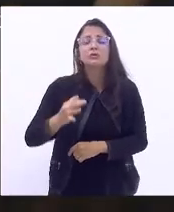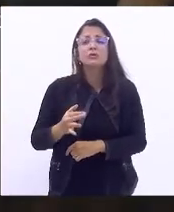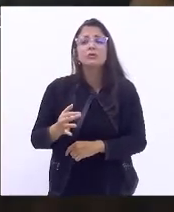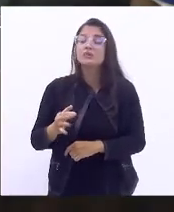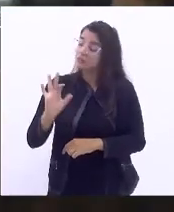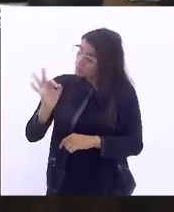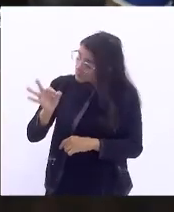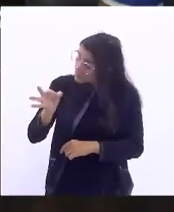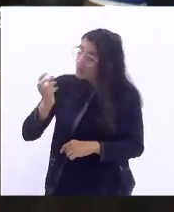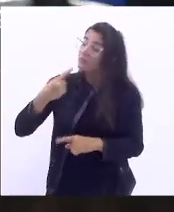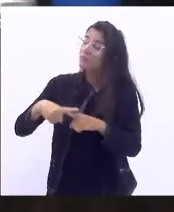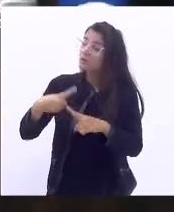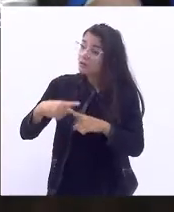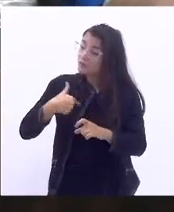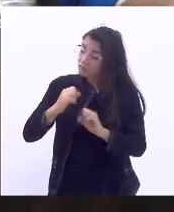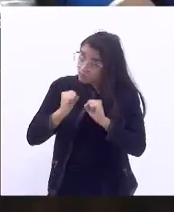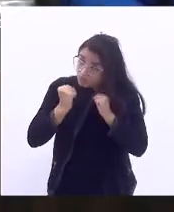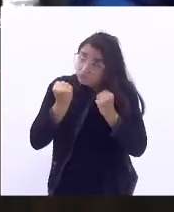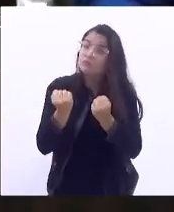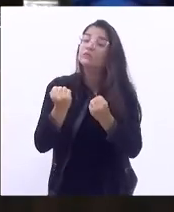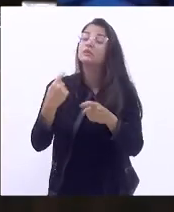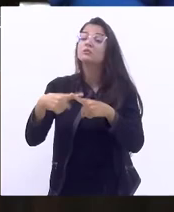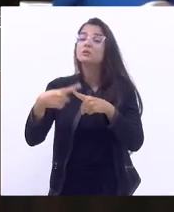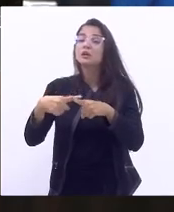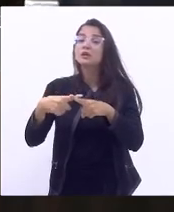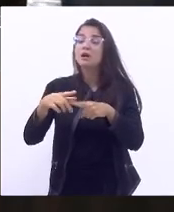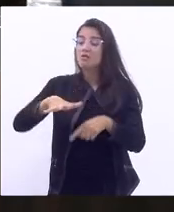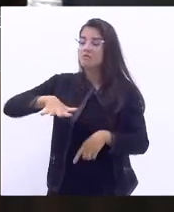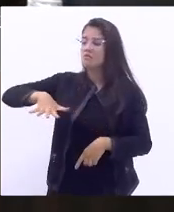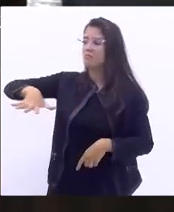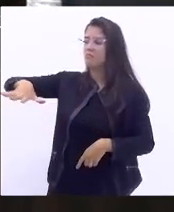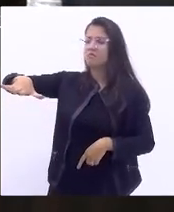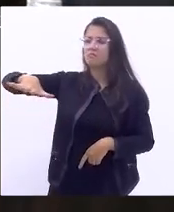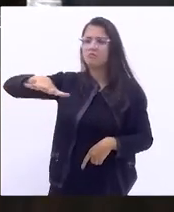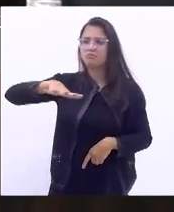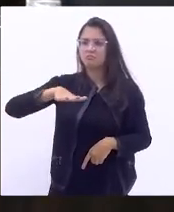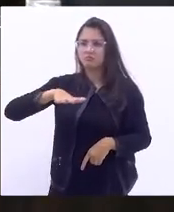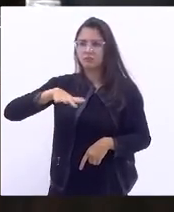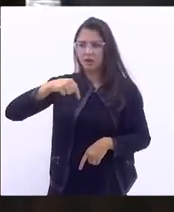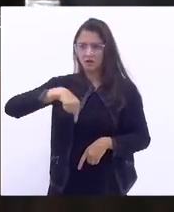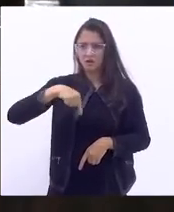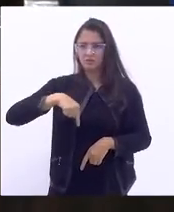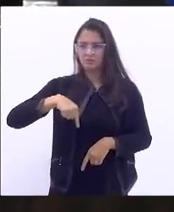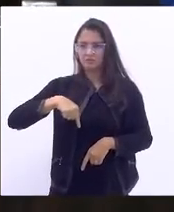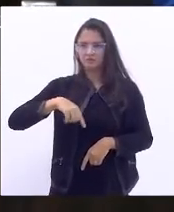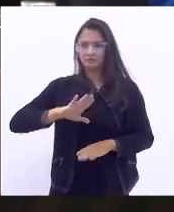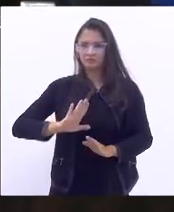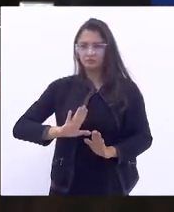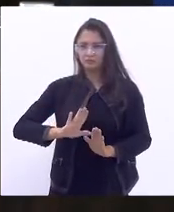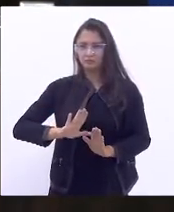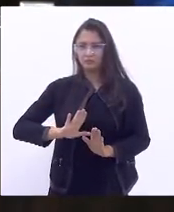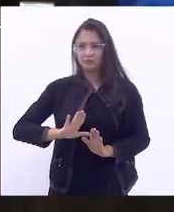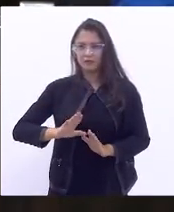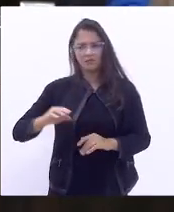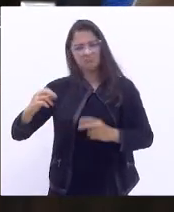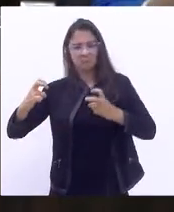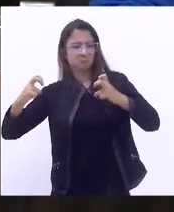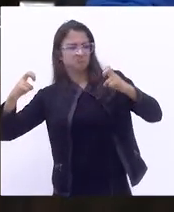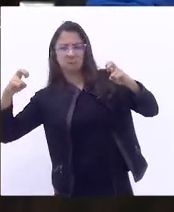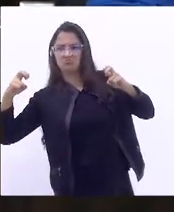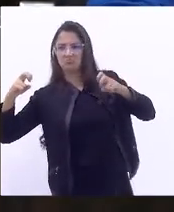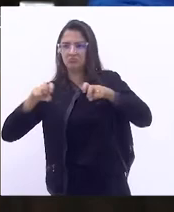vou defender que, estando nesse ambiente aqui, no primeiro, nesse andar, estando nas laterais ou